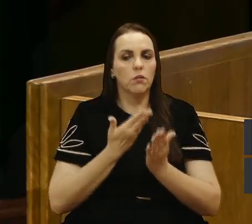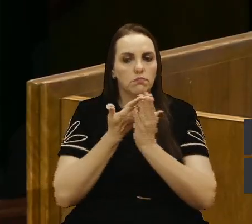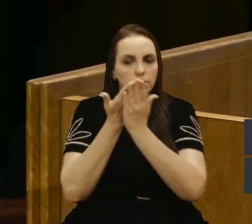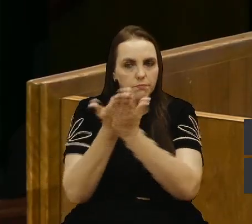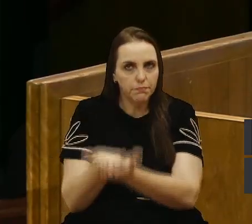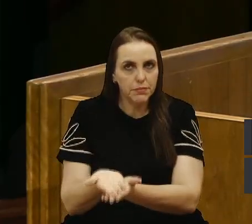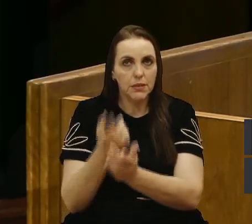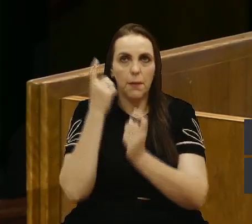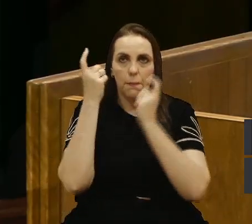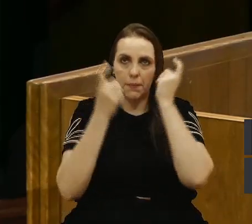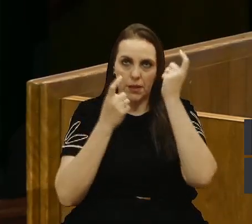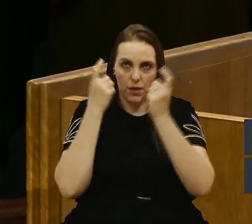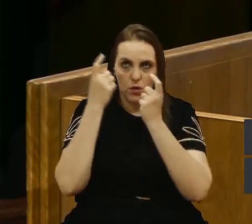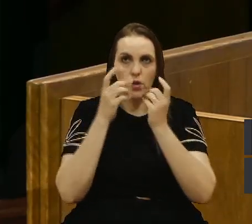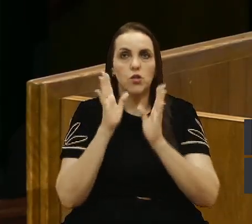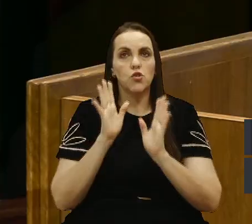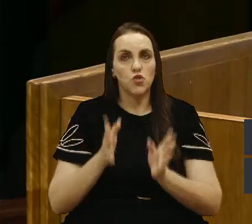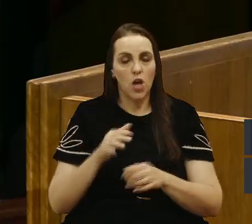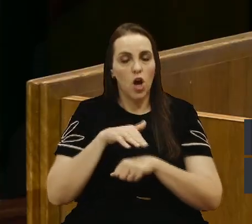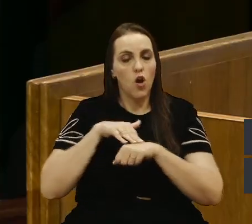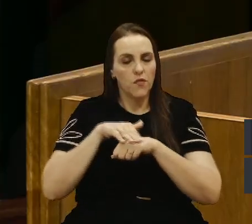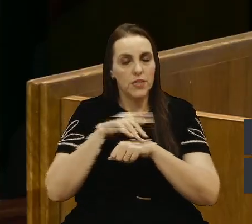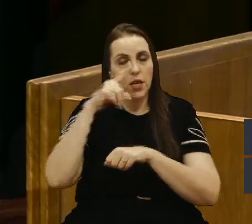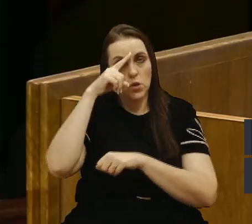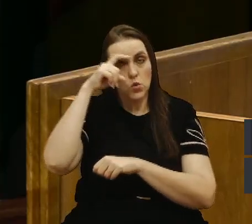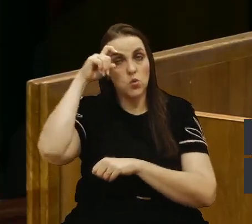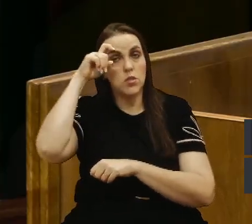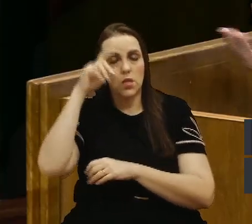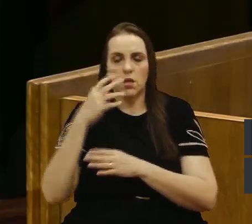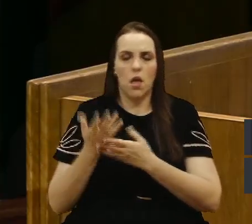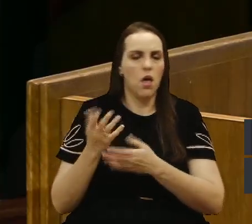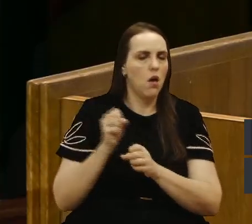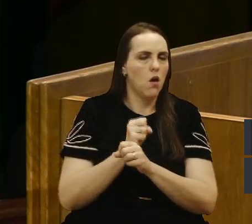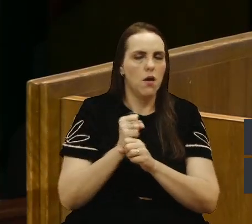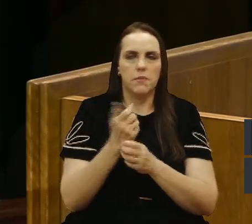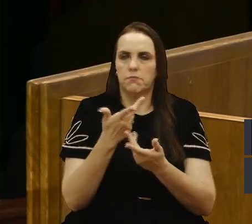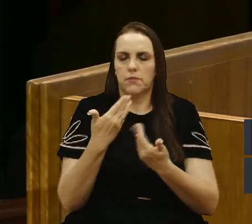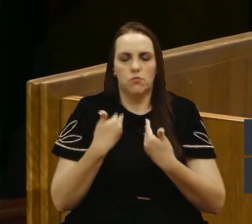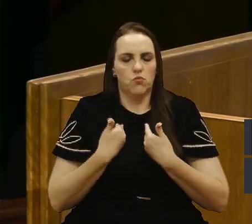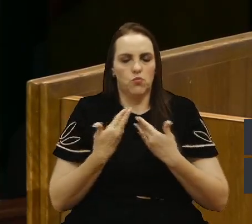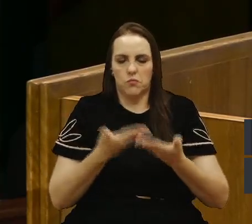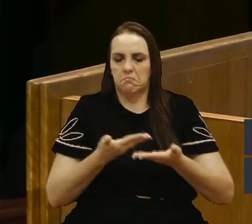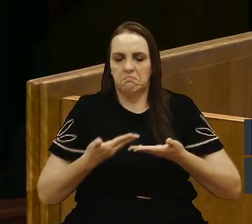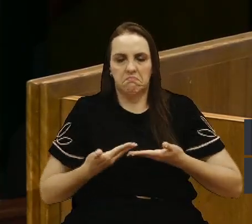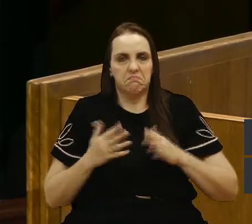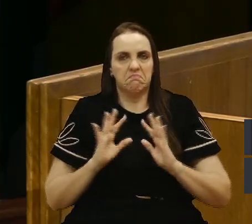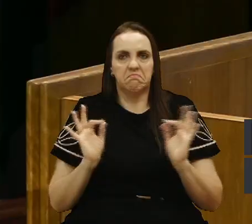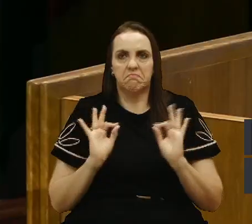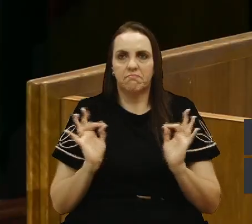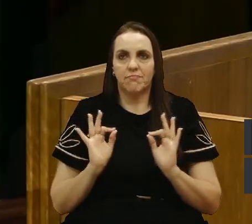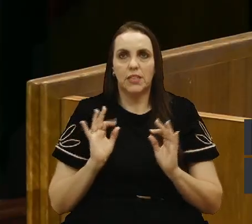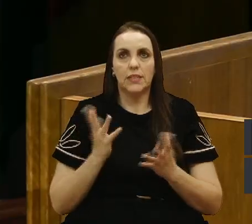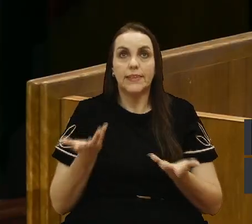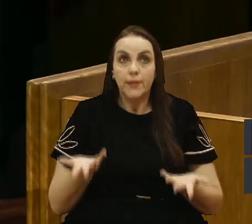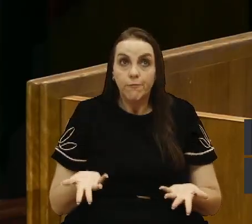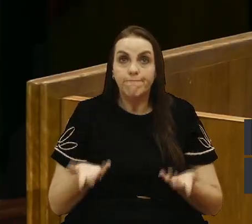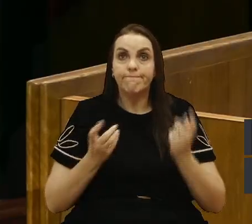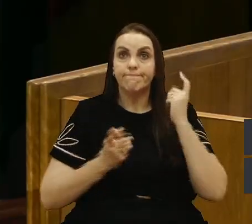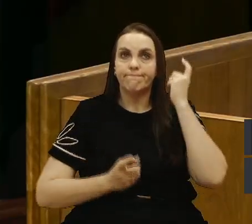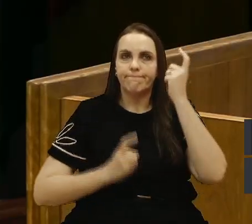conversei com o Suzinho, ele disse, não, o pacote de obras não está conosco, então nos causa realmente uma questão de